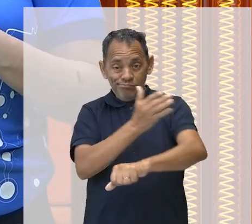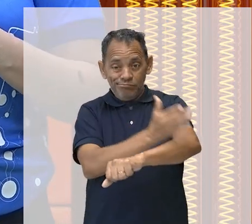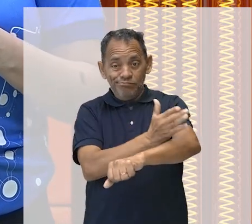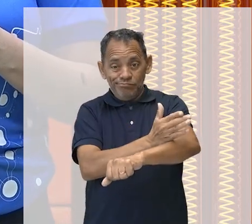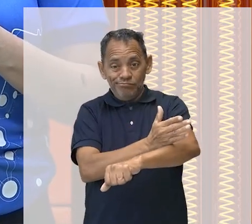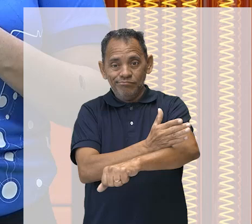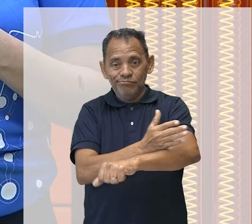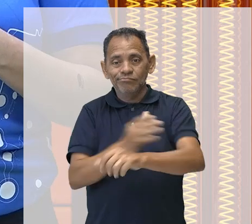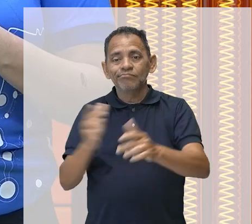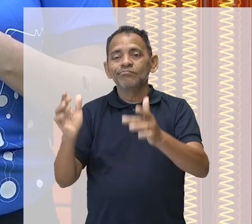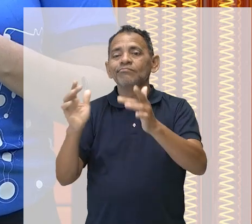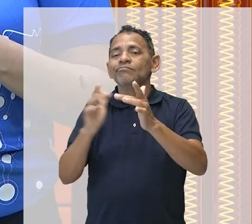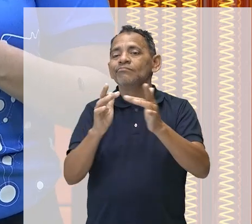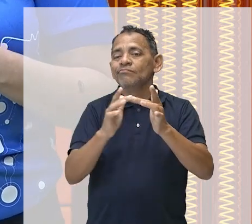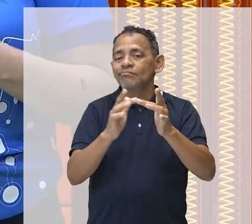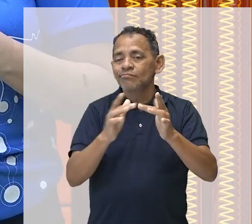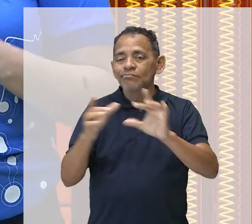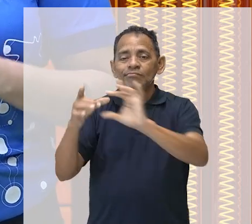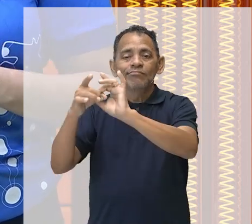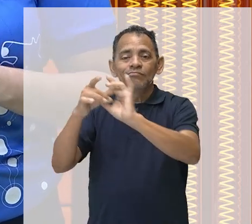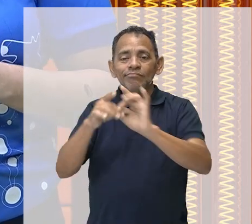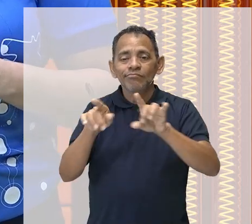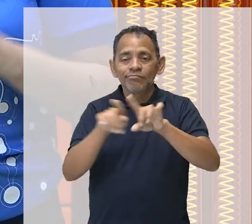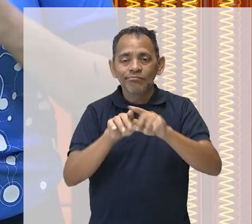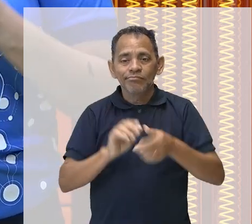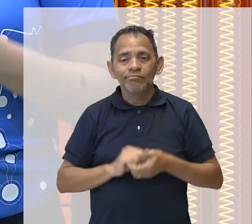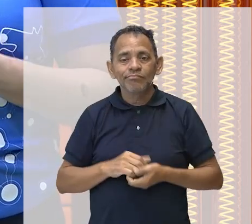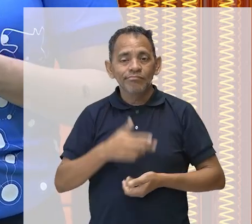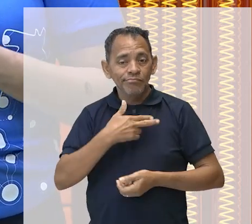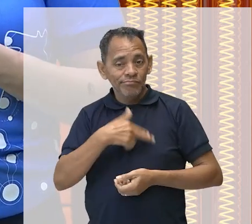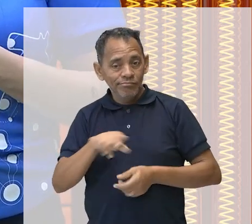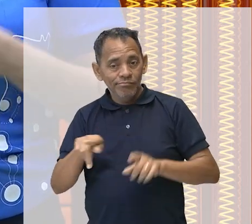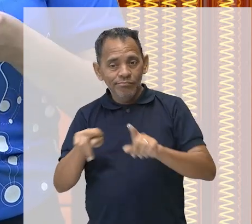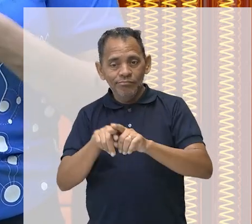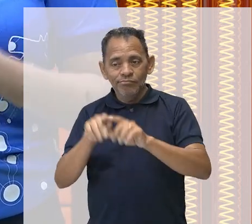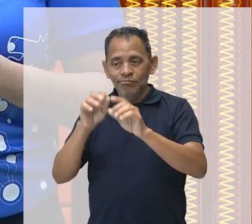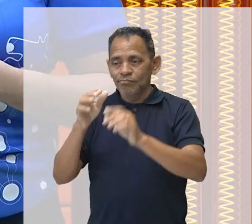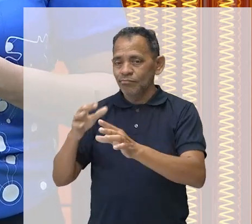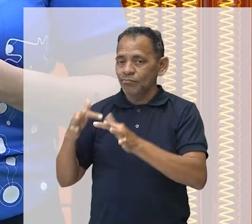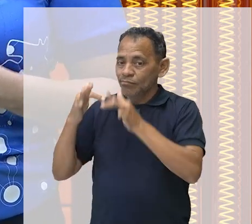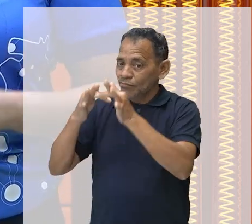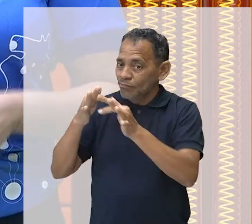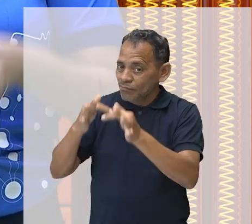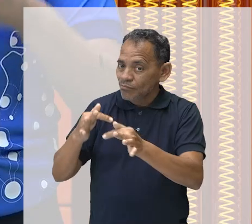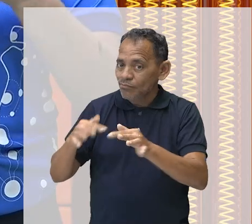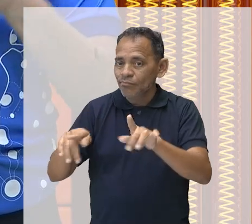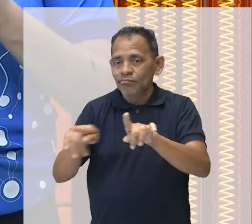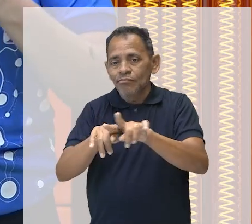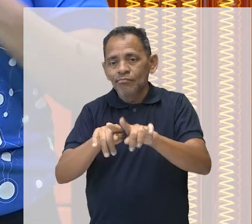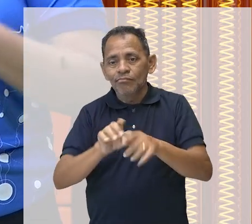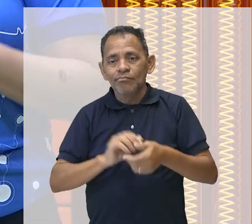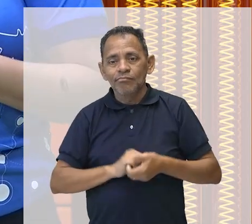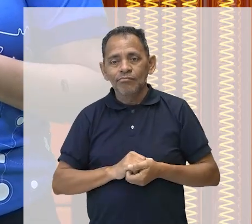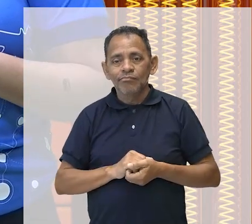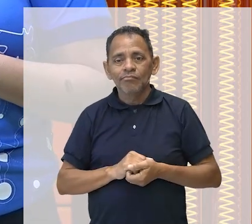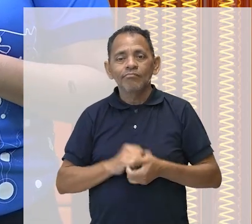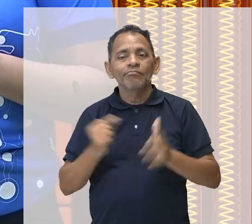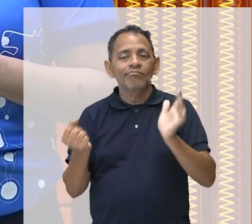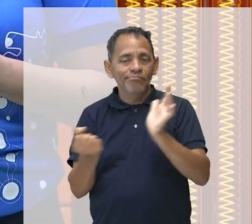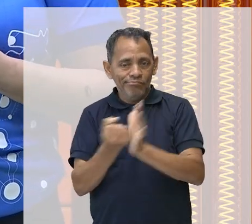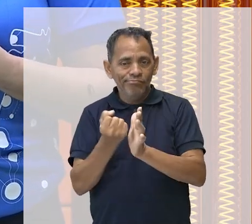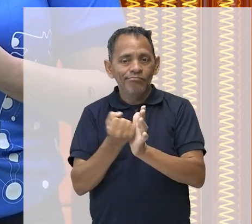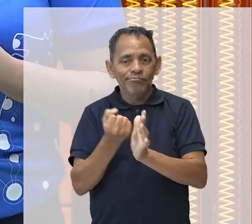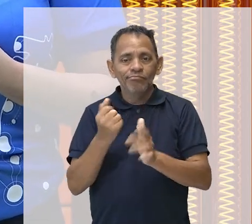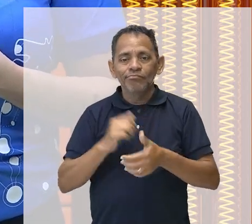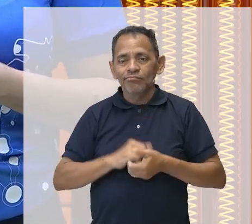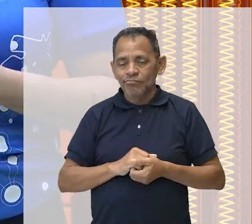À religião e também à hierarquia feudal, tá? Que acabou marcando bastante. Agora, o trabalho